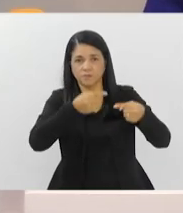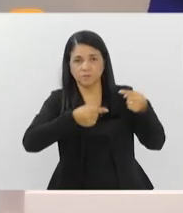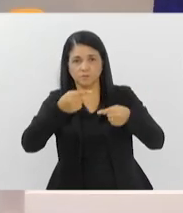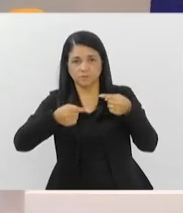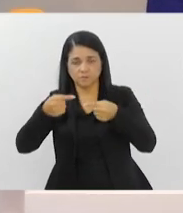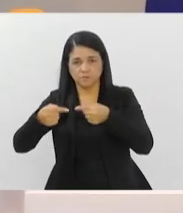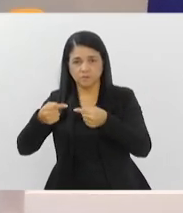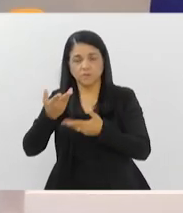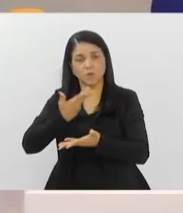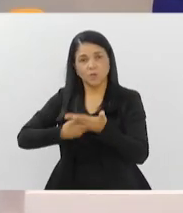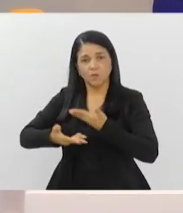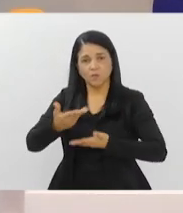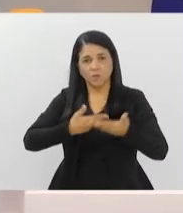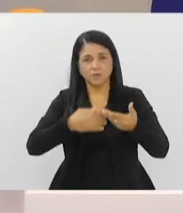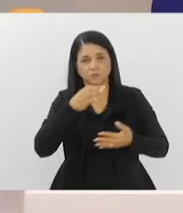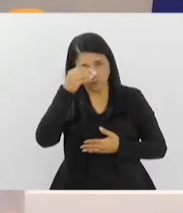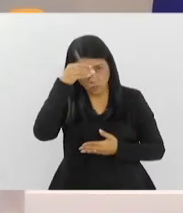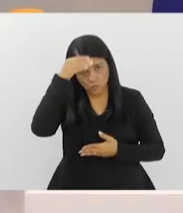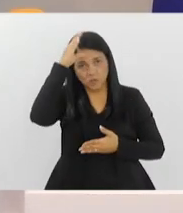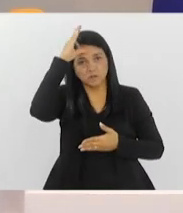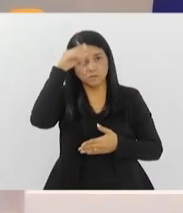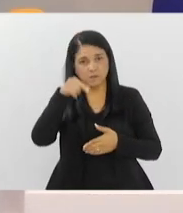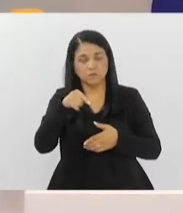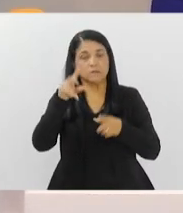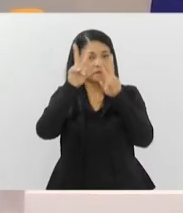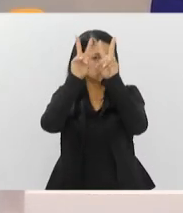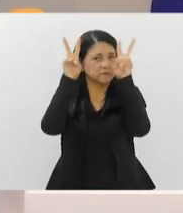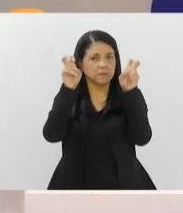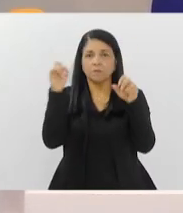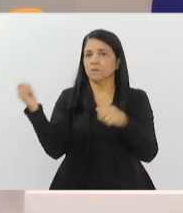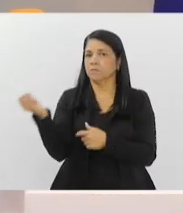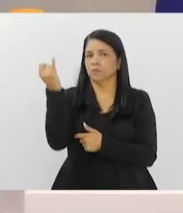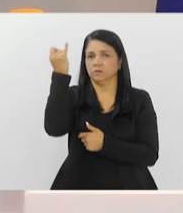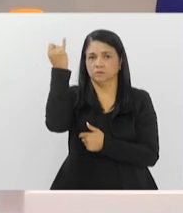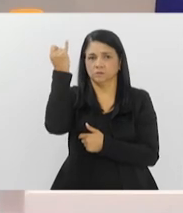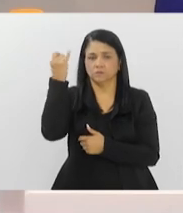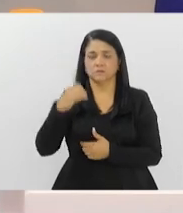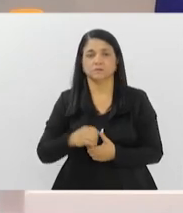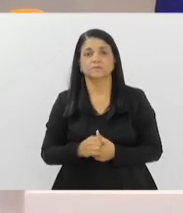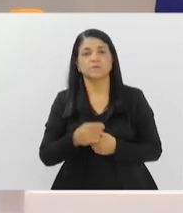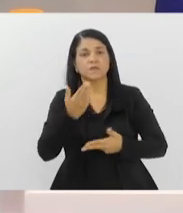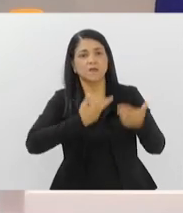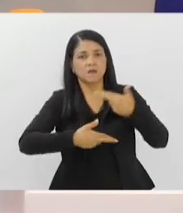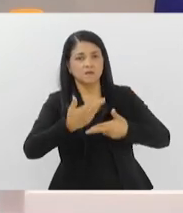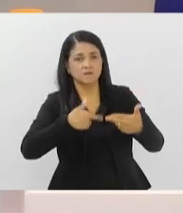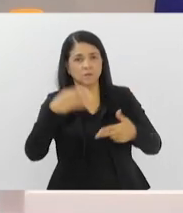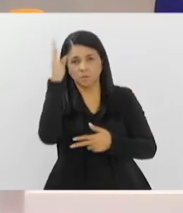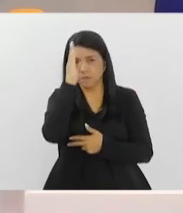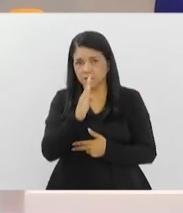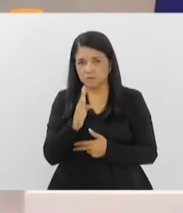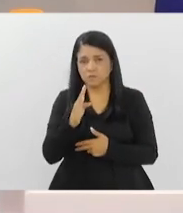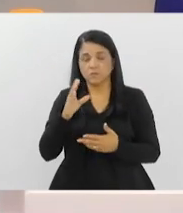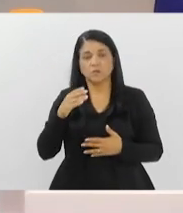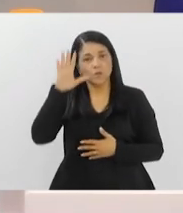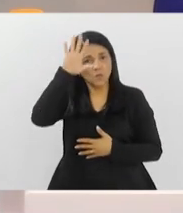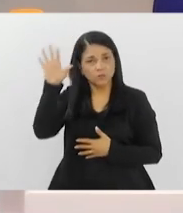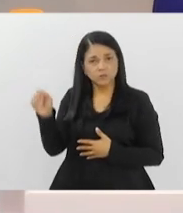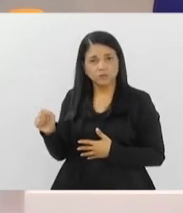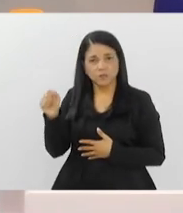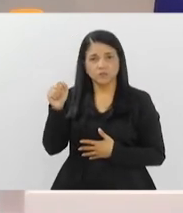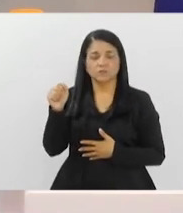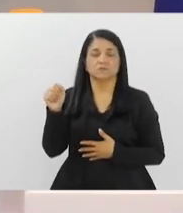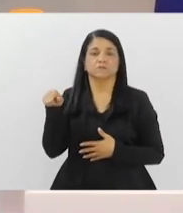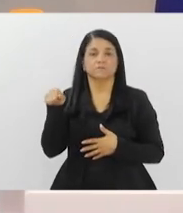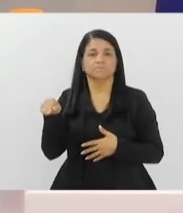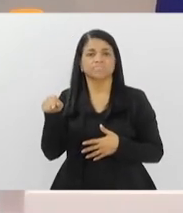e compartilhar conhecimento sobre um tema tão relevante. As relações entre o Brasil e o continente africano